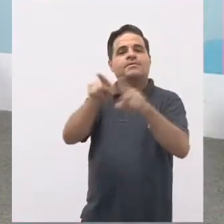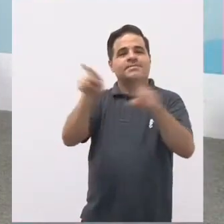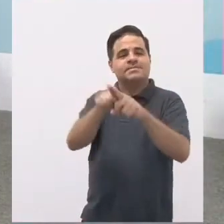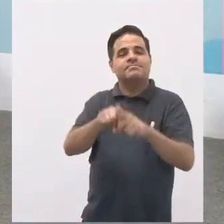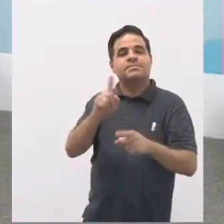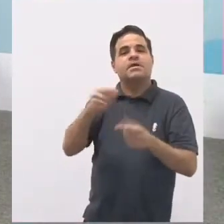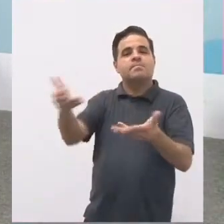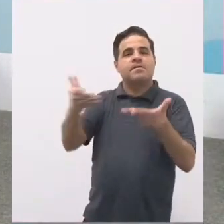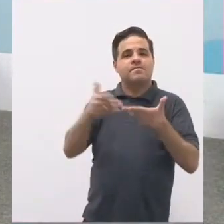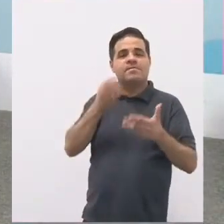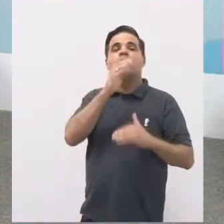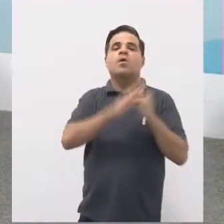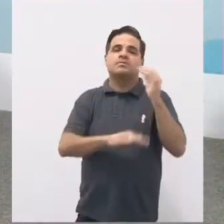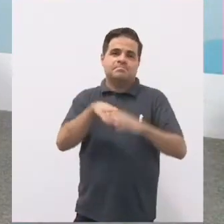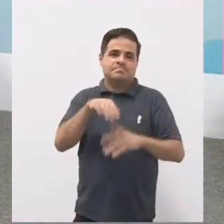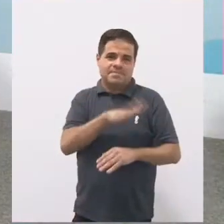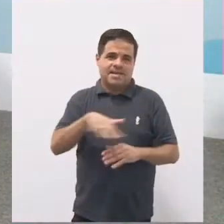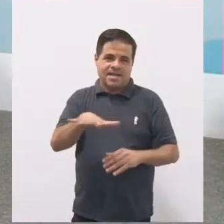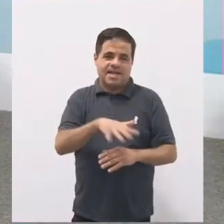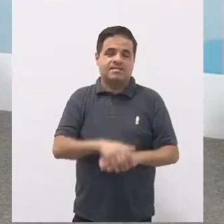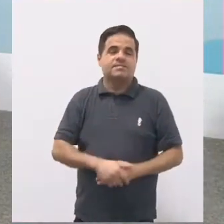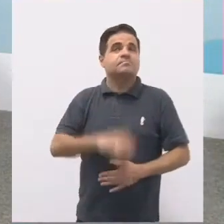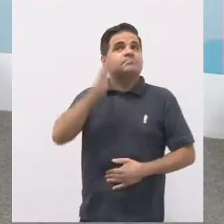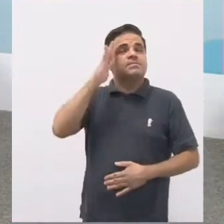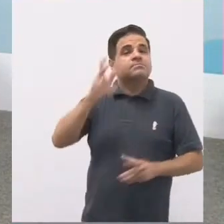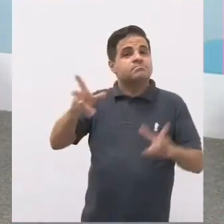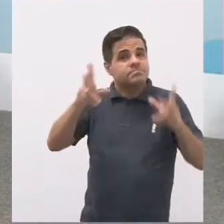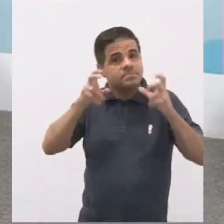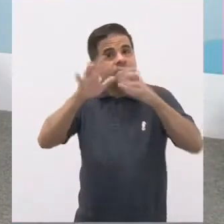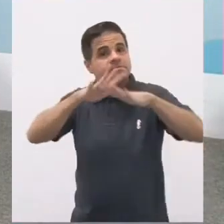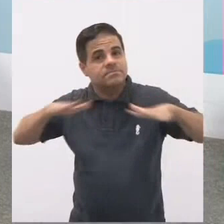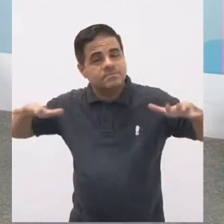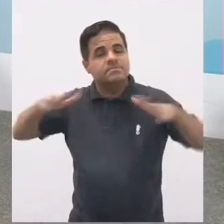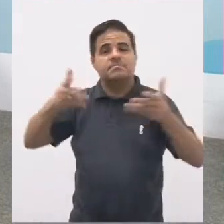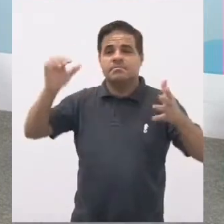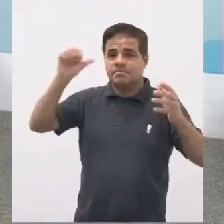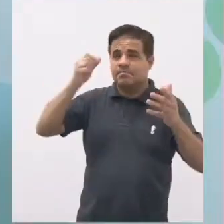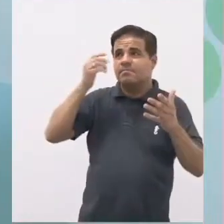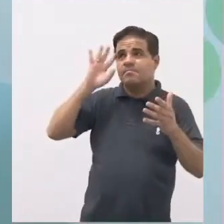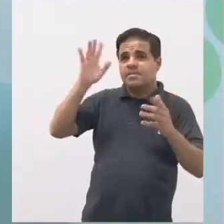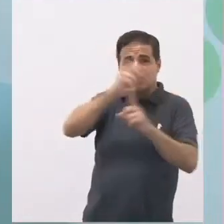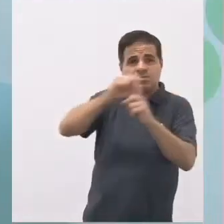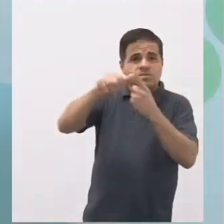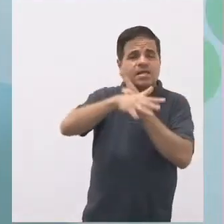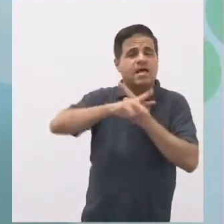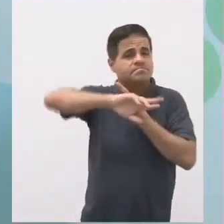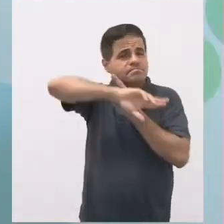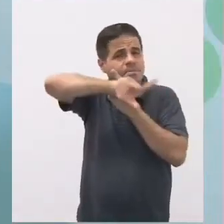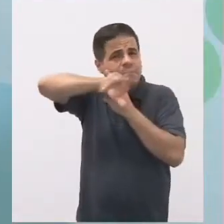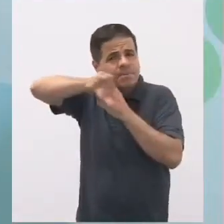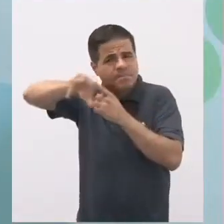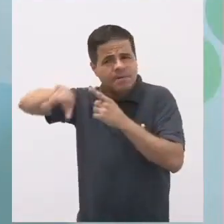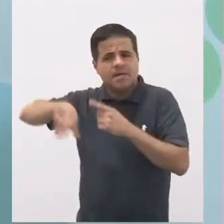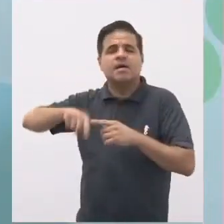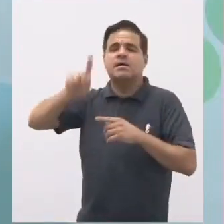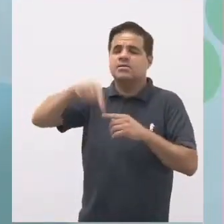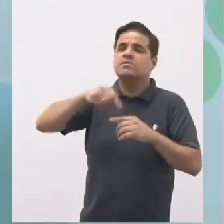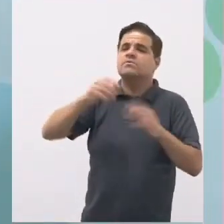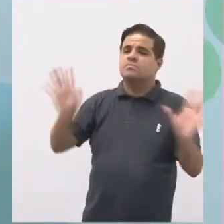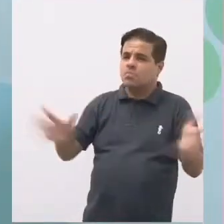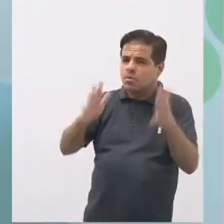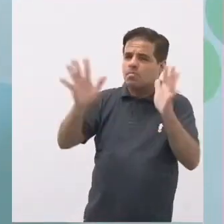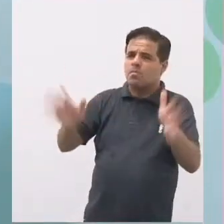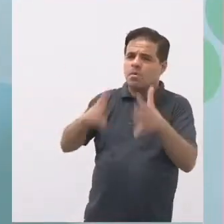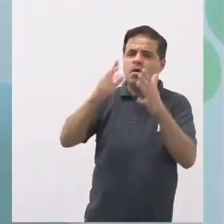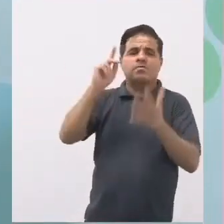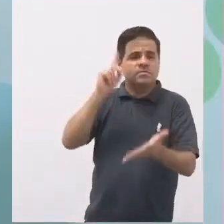são bem-vindas, essas novas práticas, né? Pensando nessa perspectiva, ainda mais uma sociedade bem dinâmica, bem diversificada, que isso